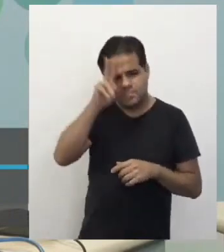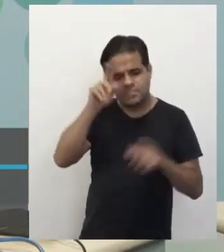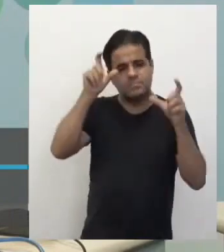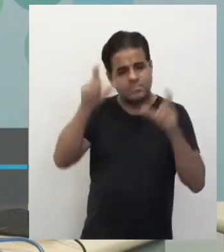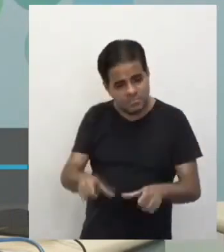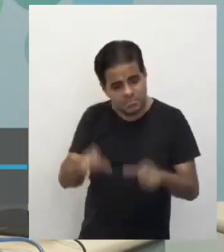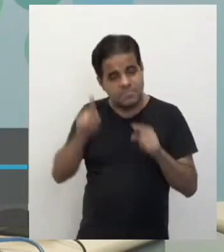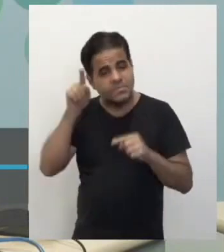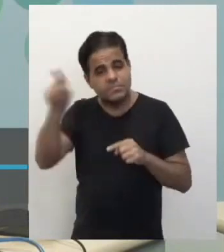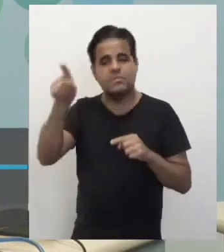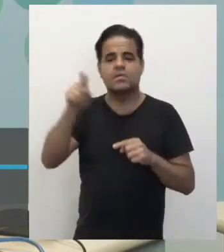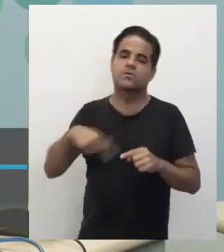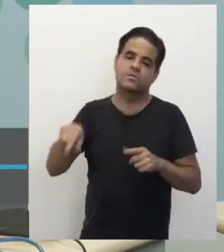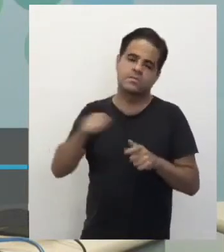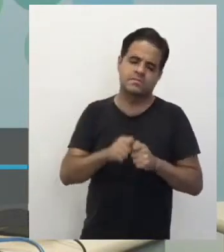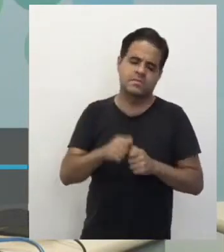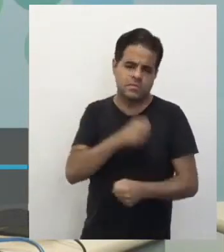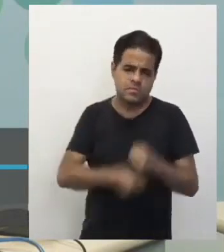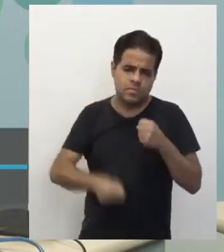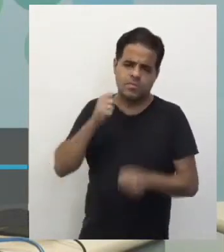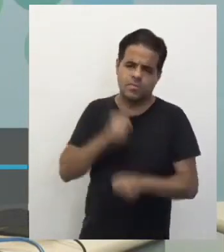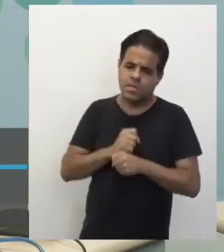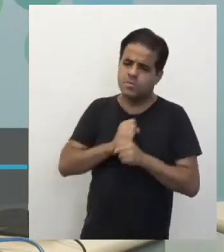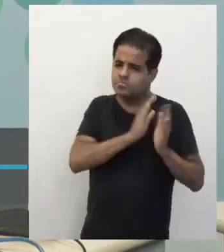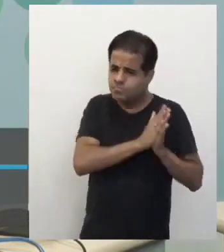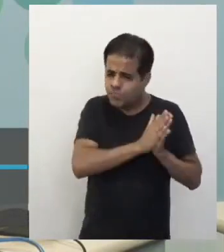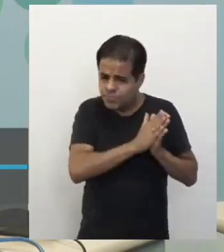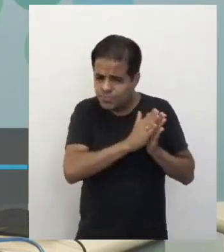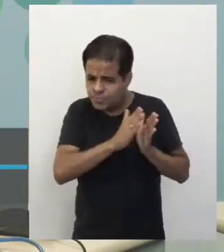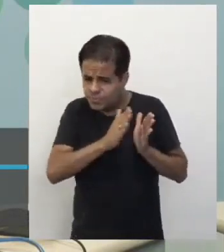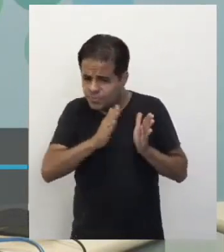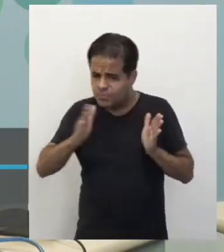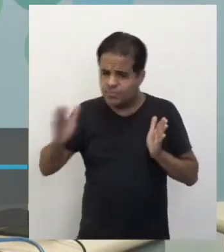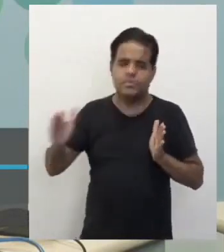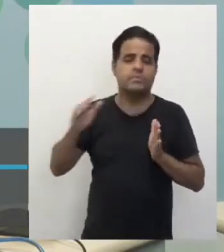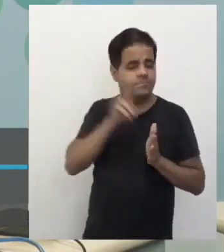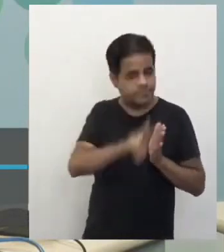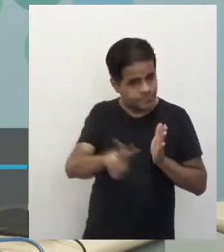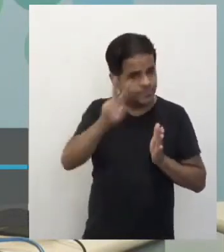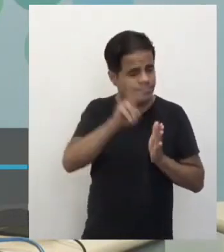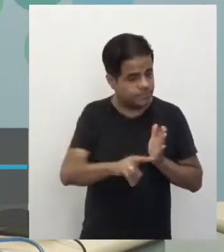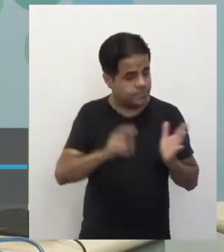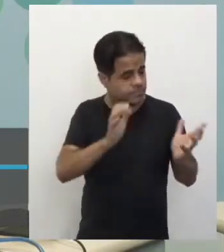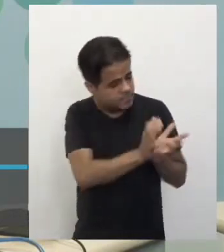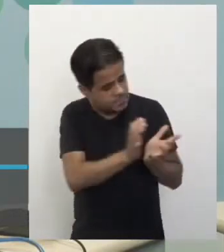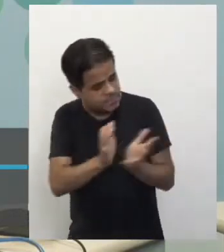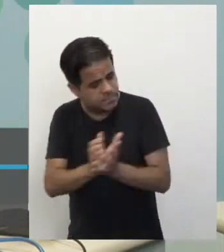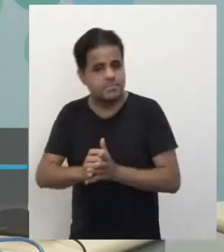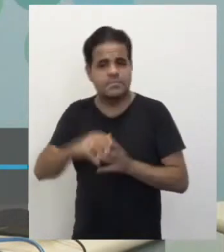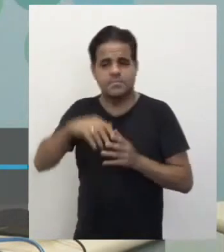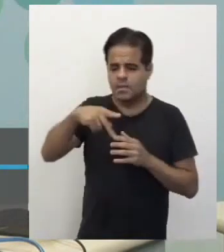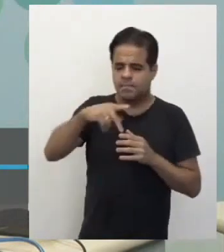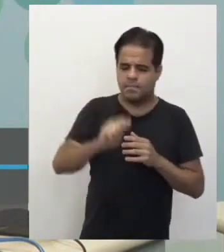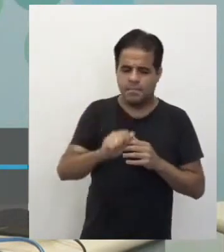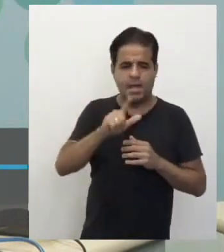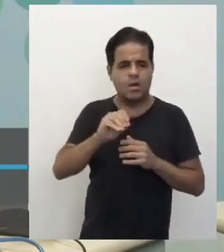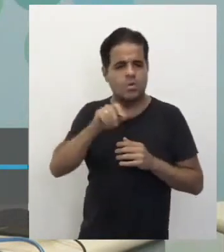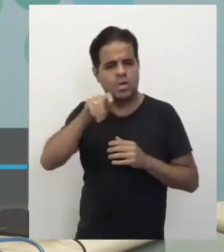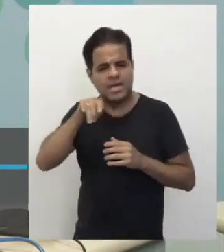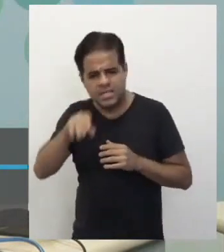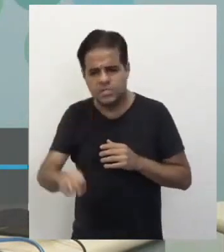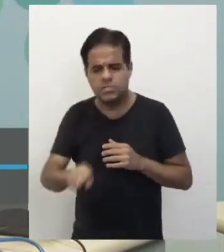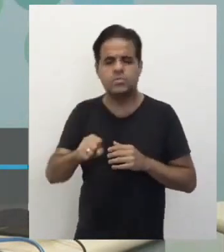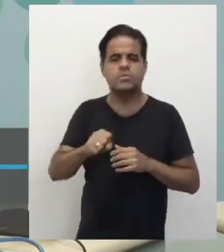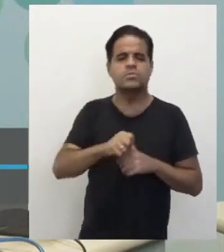determinado povo. A gente fez isso o ano inteiro, né, professora Janaína, quando a gente falou dos povos paleolíticos, quando a gente falou do Egito,